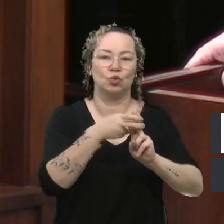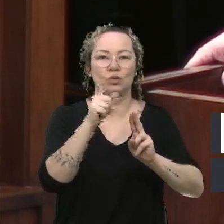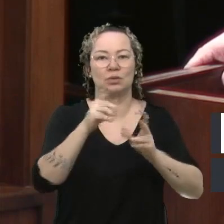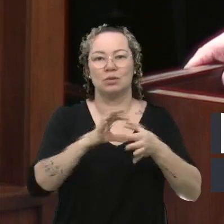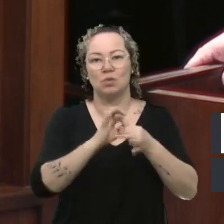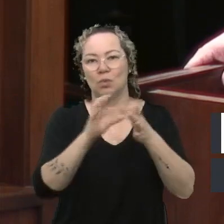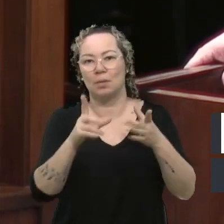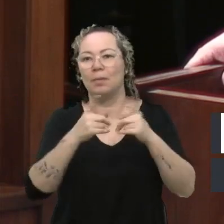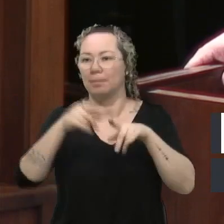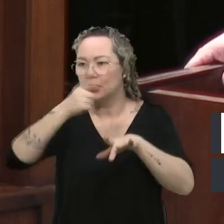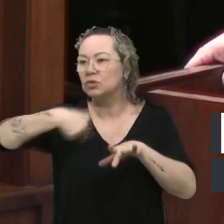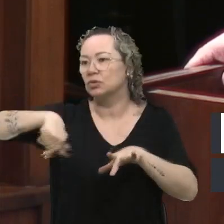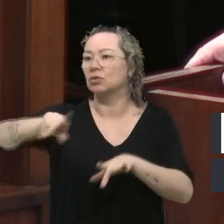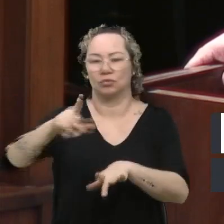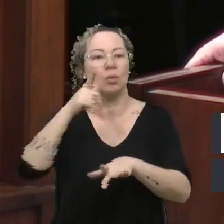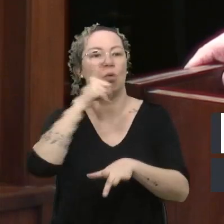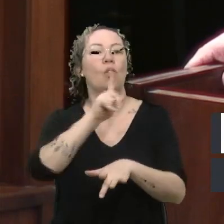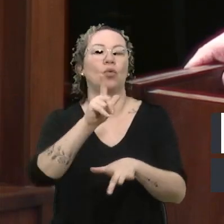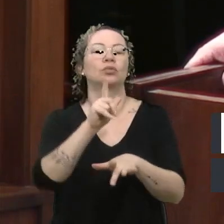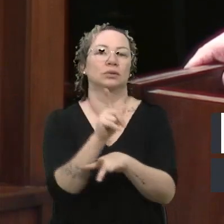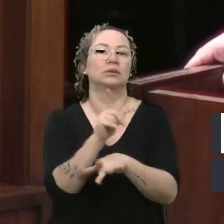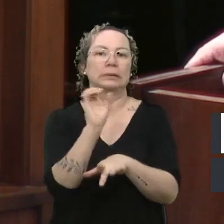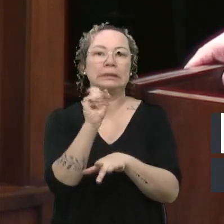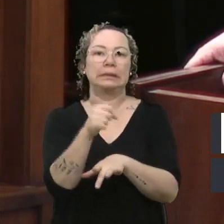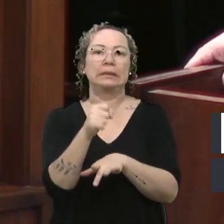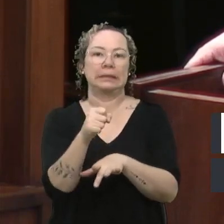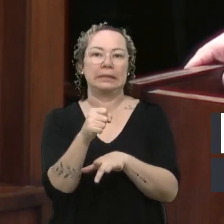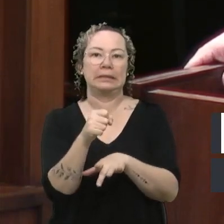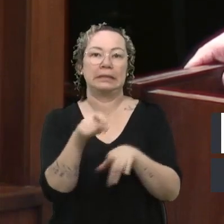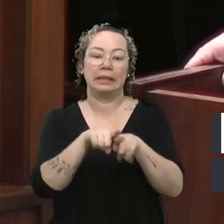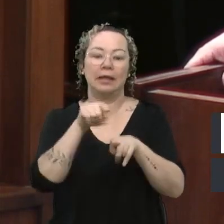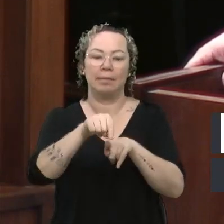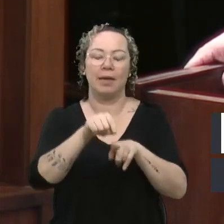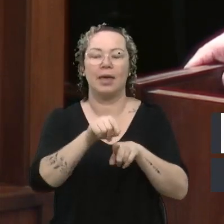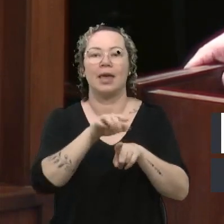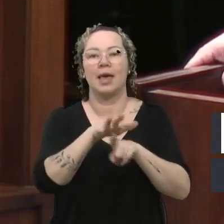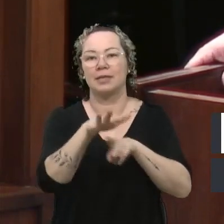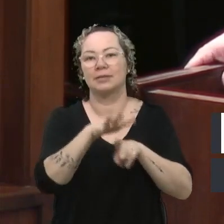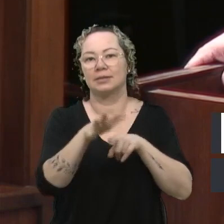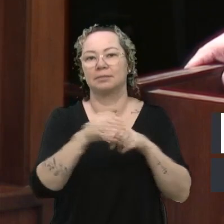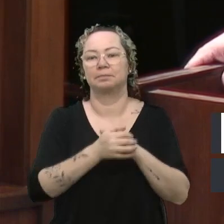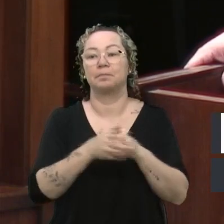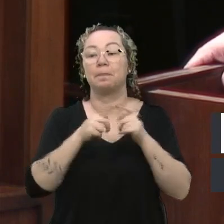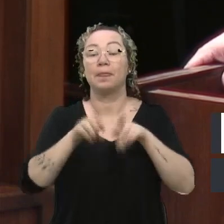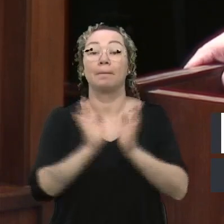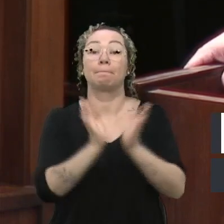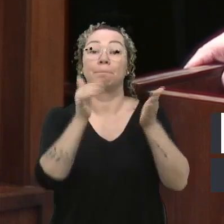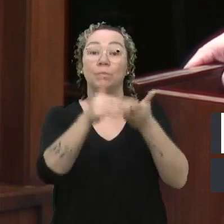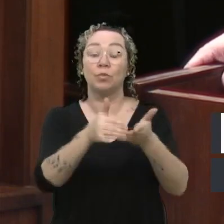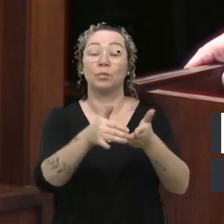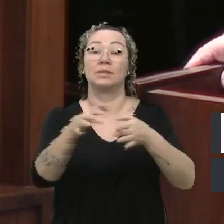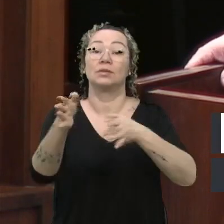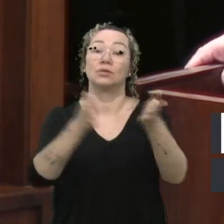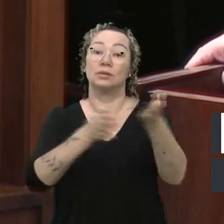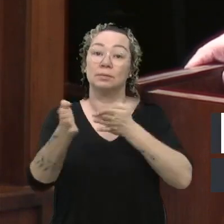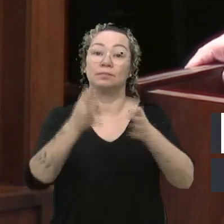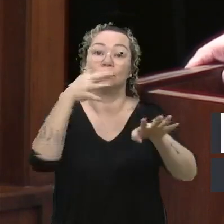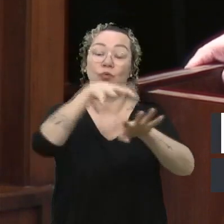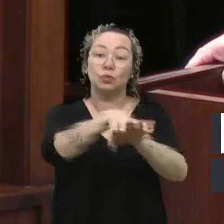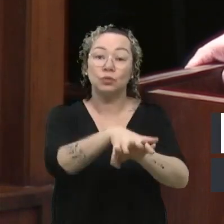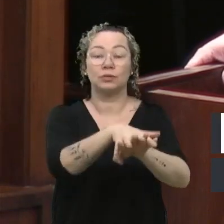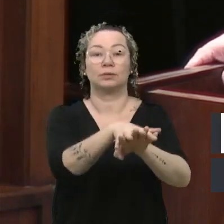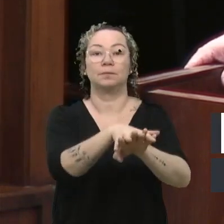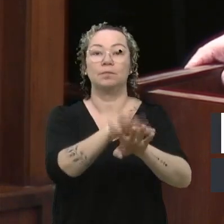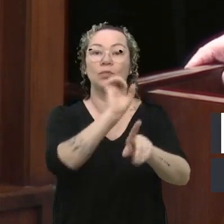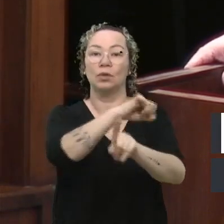vamos encontrar para que seja contemplado também essa demanda. Mas, quanto à Comissão de Acessibilidade, Inclusão Social e Defesa com os Direitos